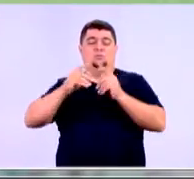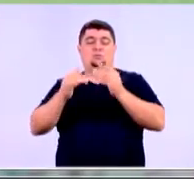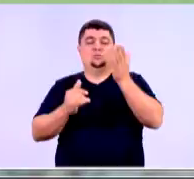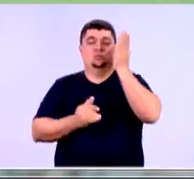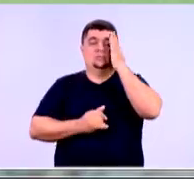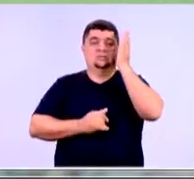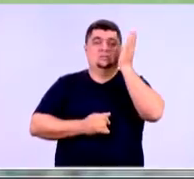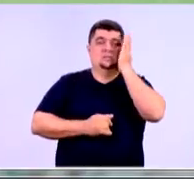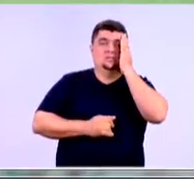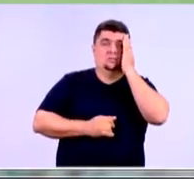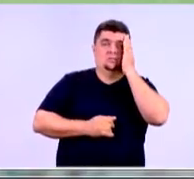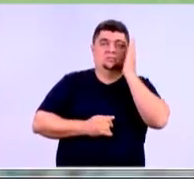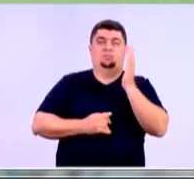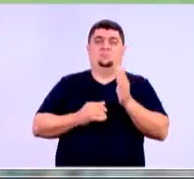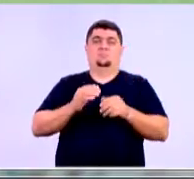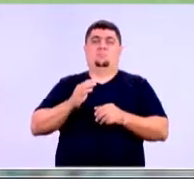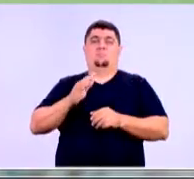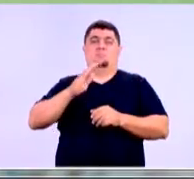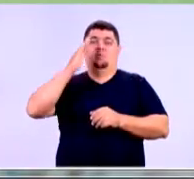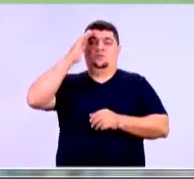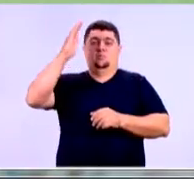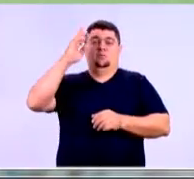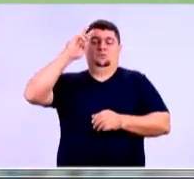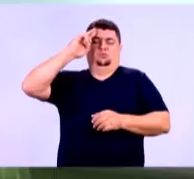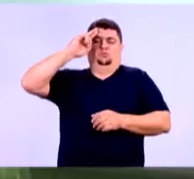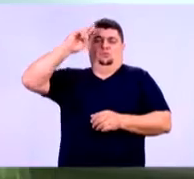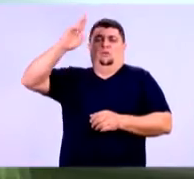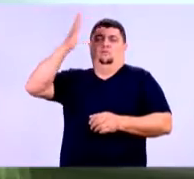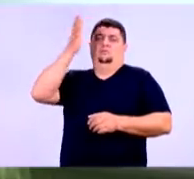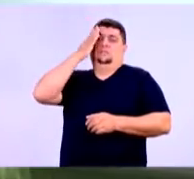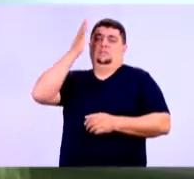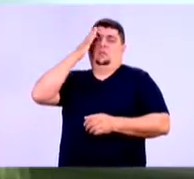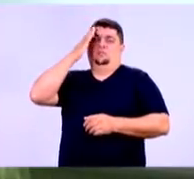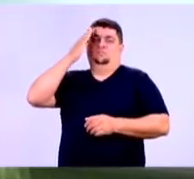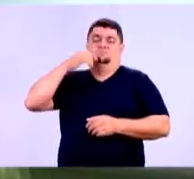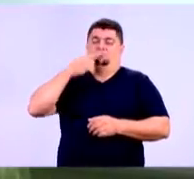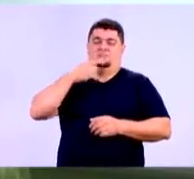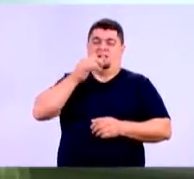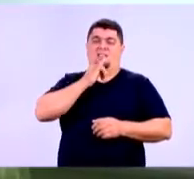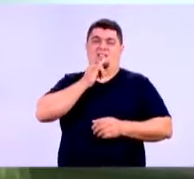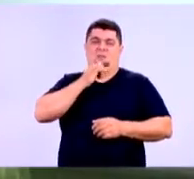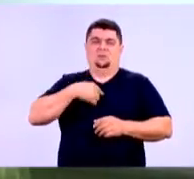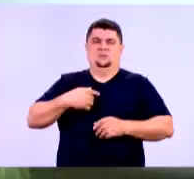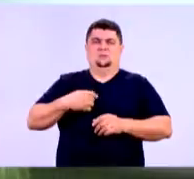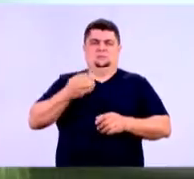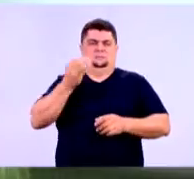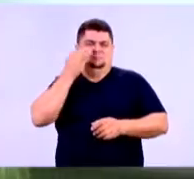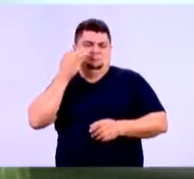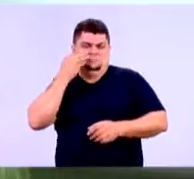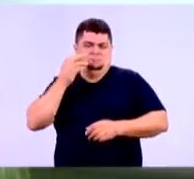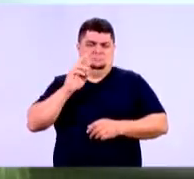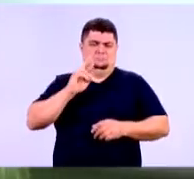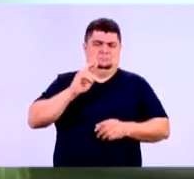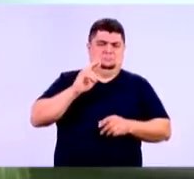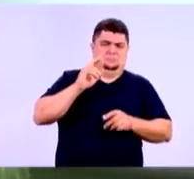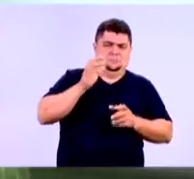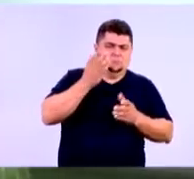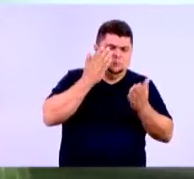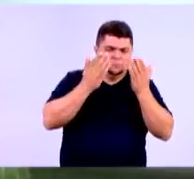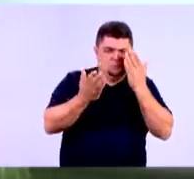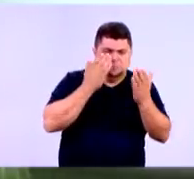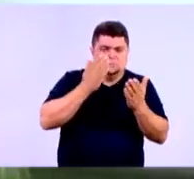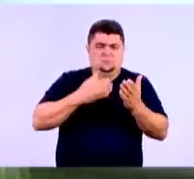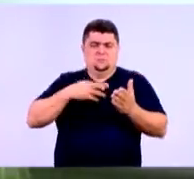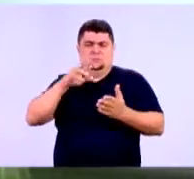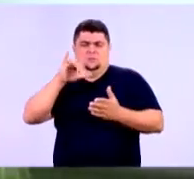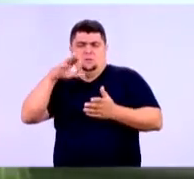principalmente o envolvimento da direção. Gente, não adianta a gente tentar fazer toda uma análise de cadastro para gerir o